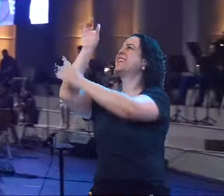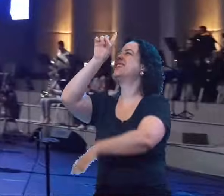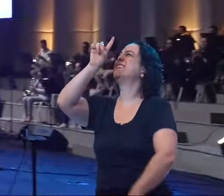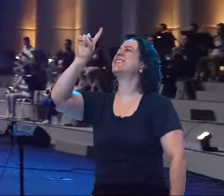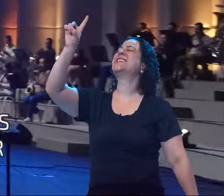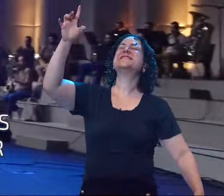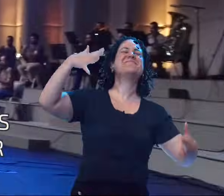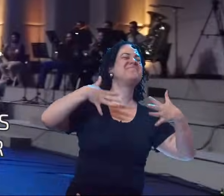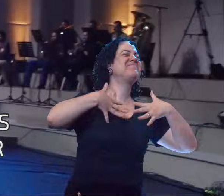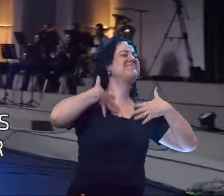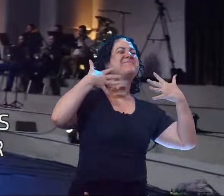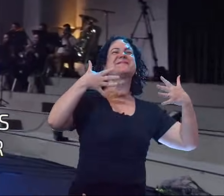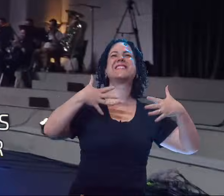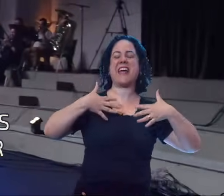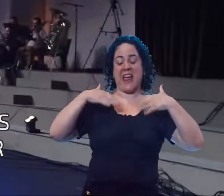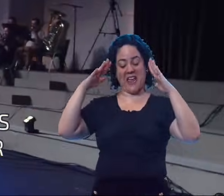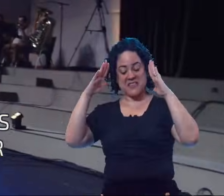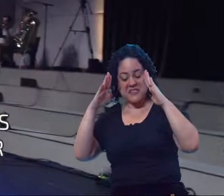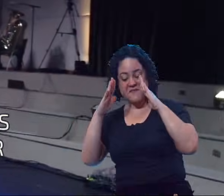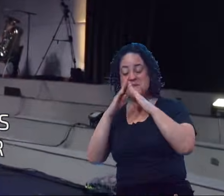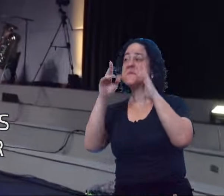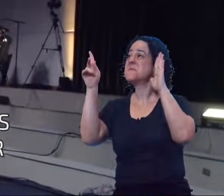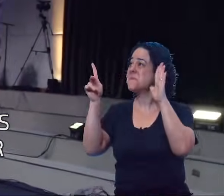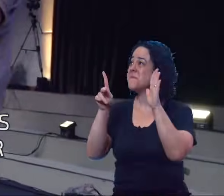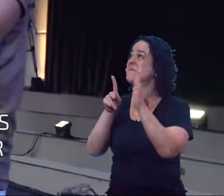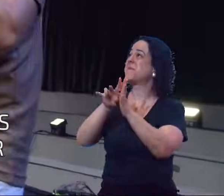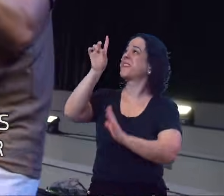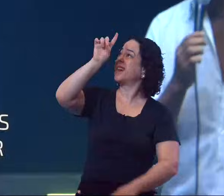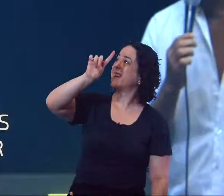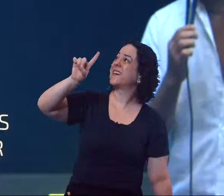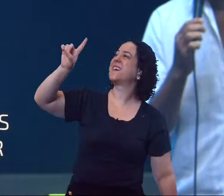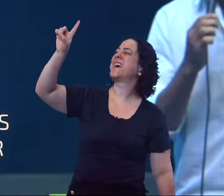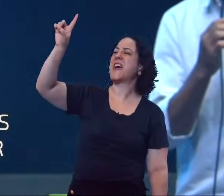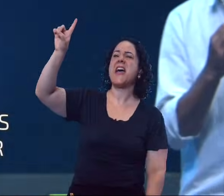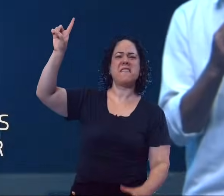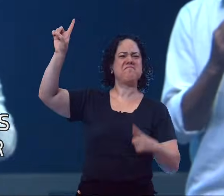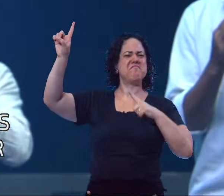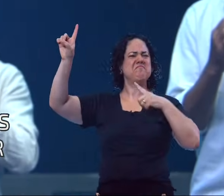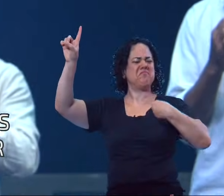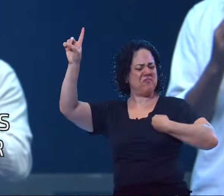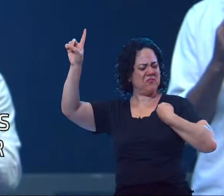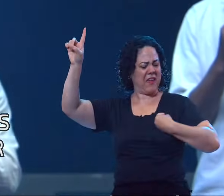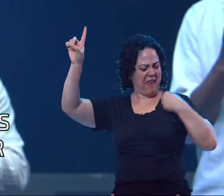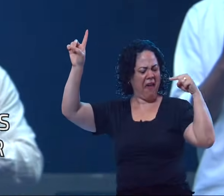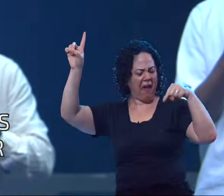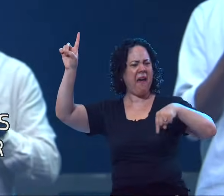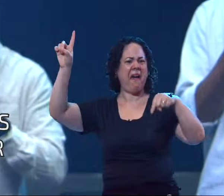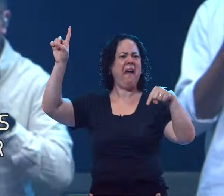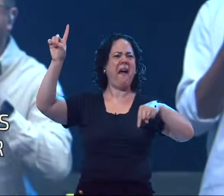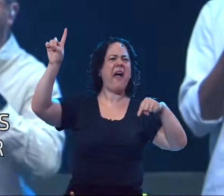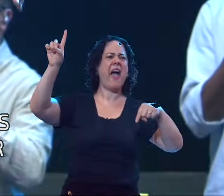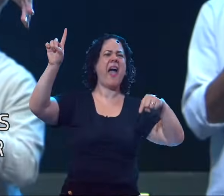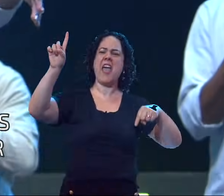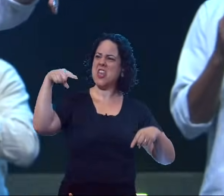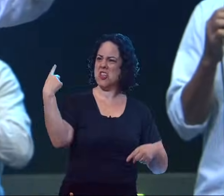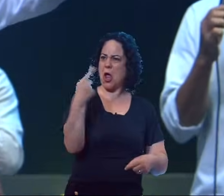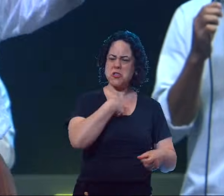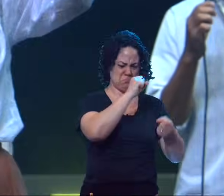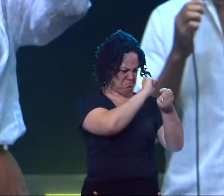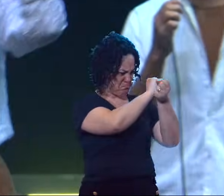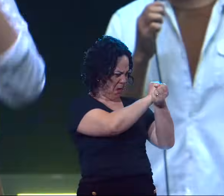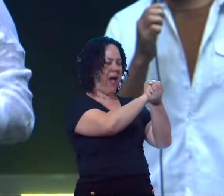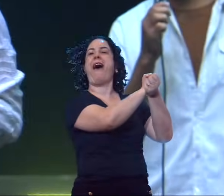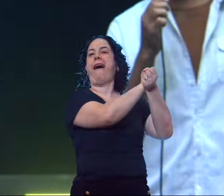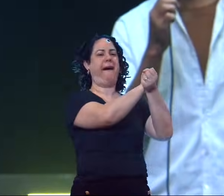louvemos a Deus. Alegria na casa de Deus, Ele está aqui nesse lugar. Não